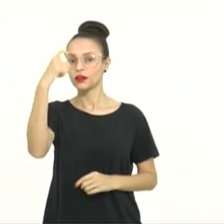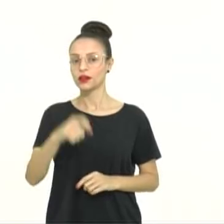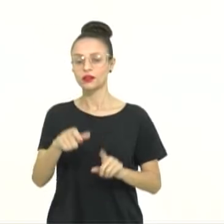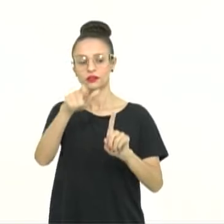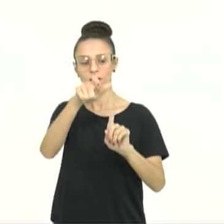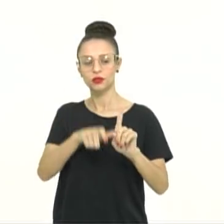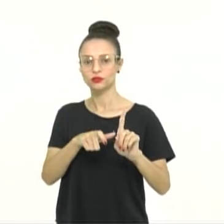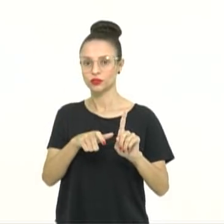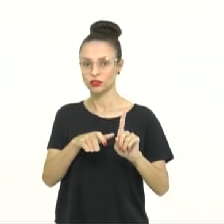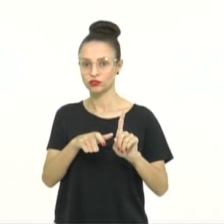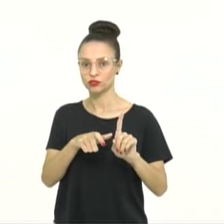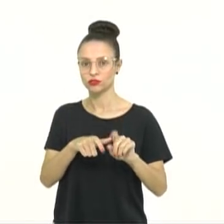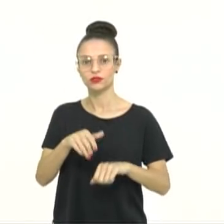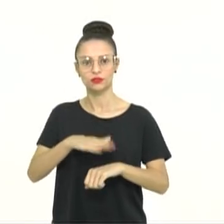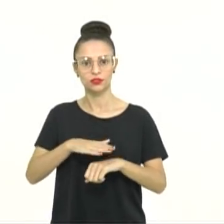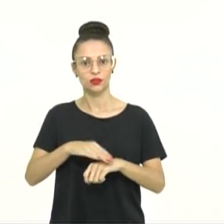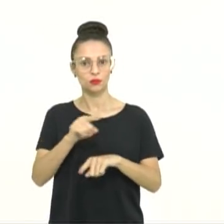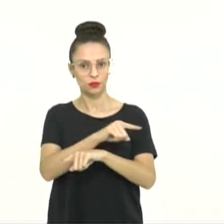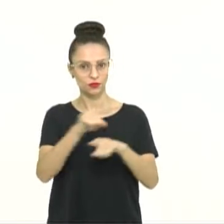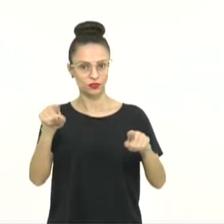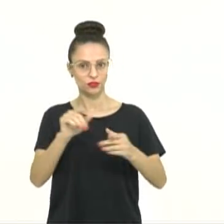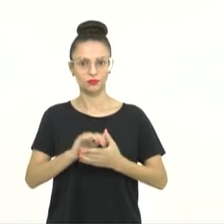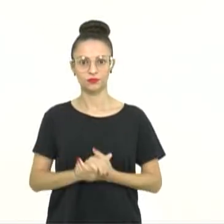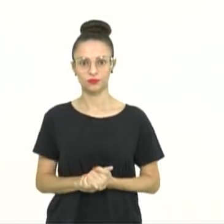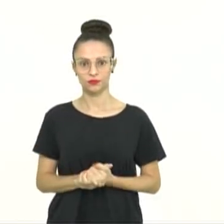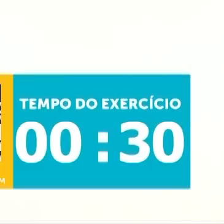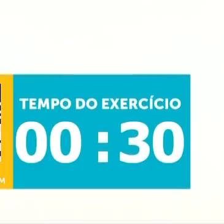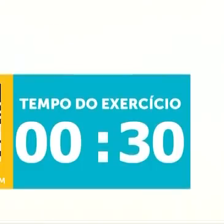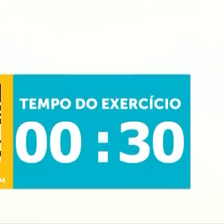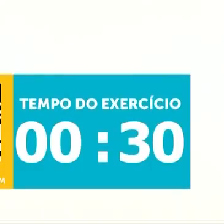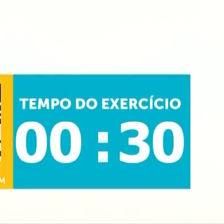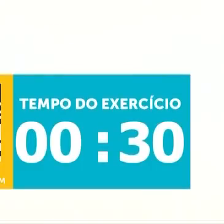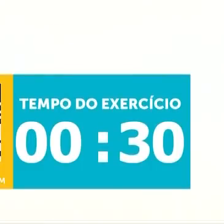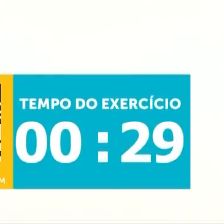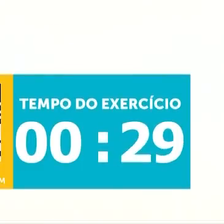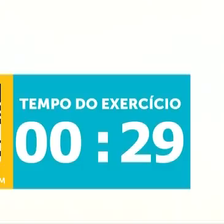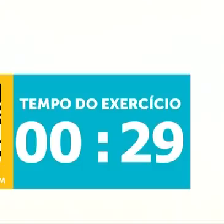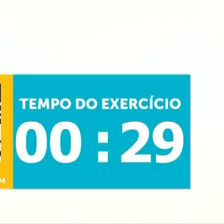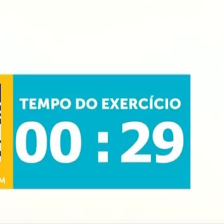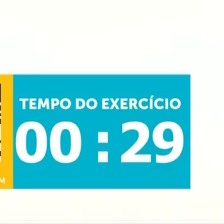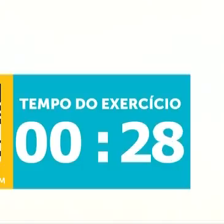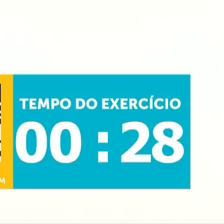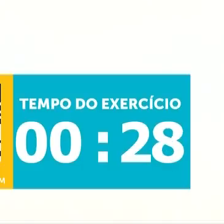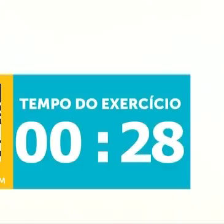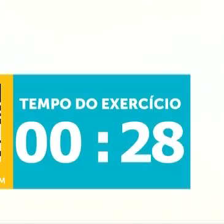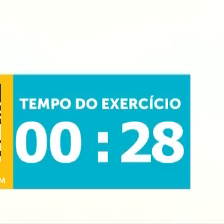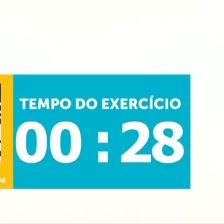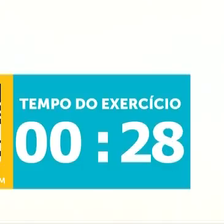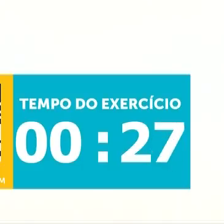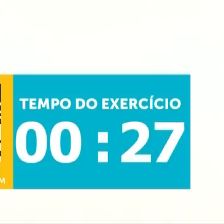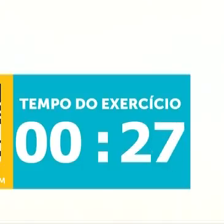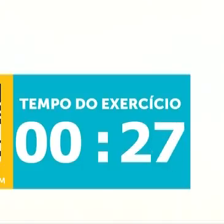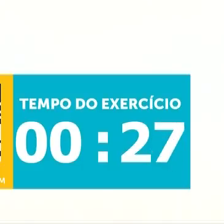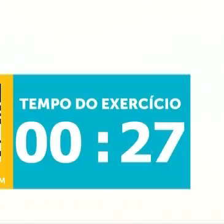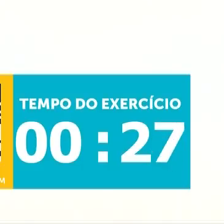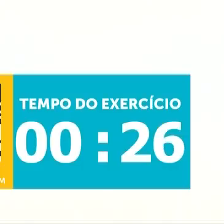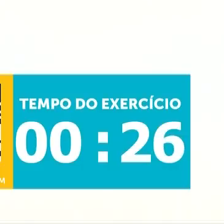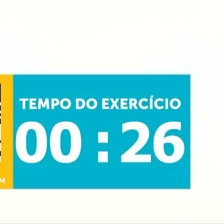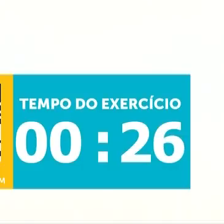dos personagens. Um tempinho para você.